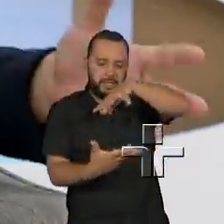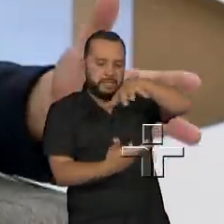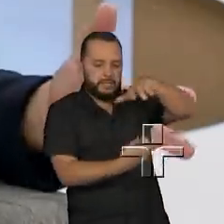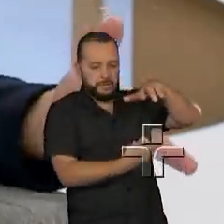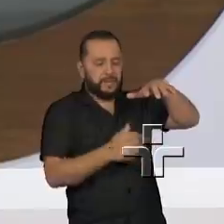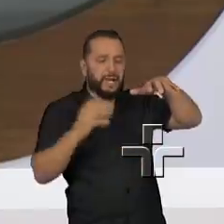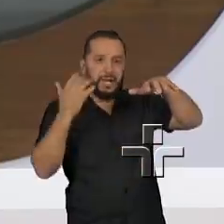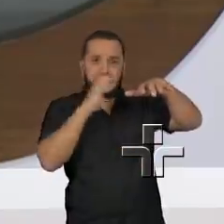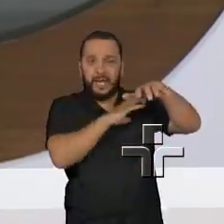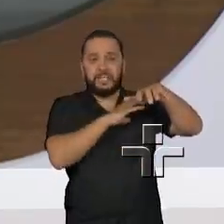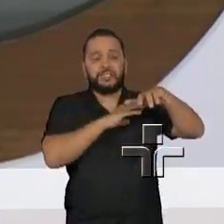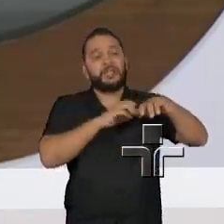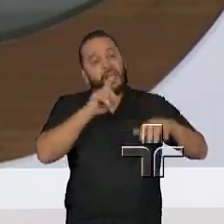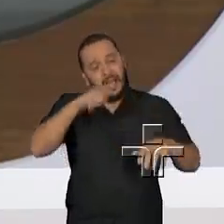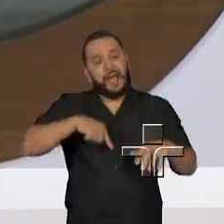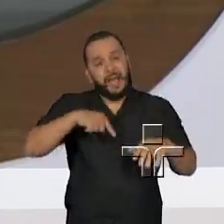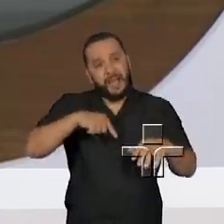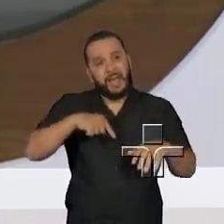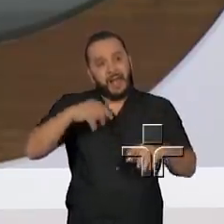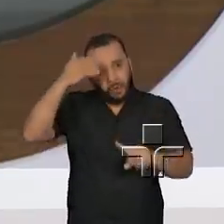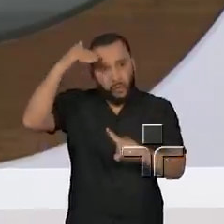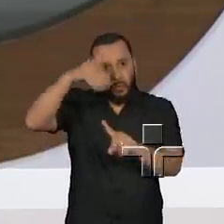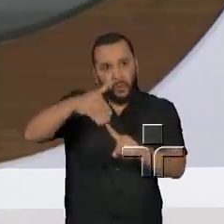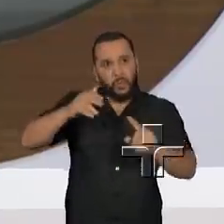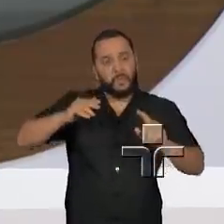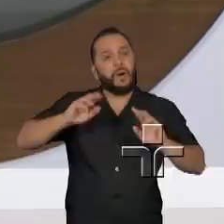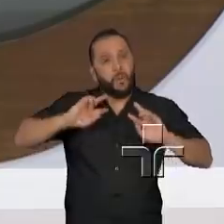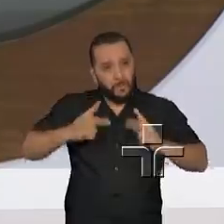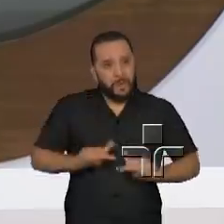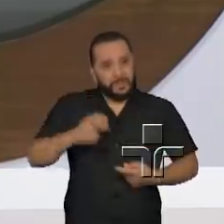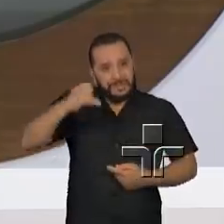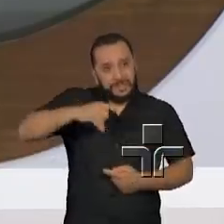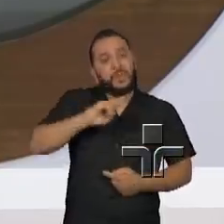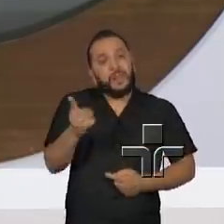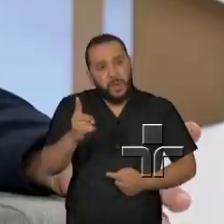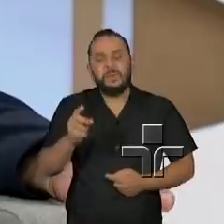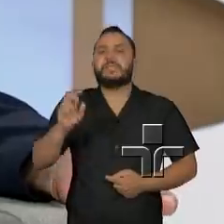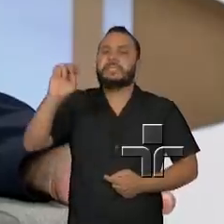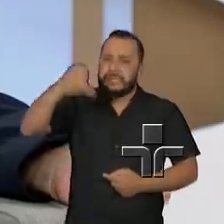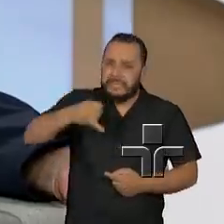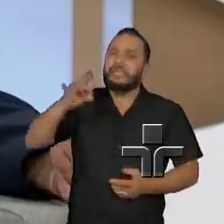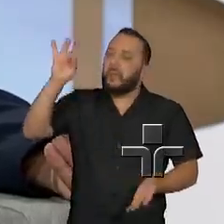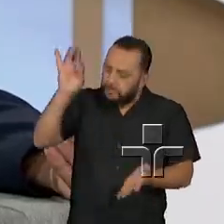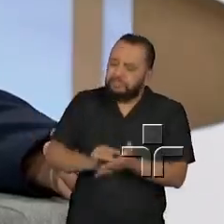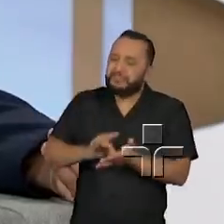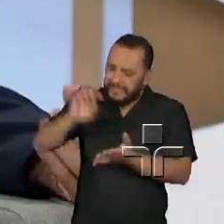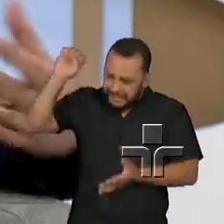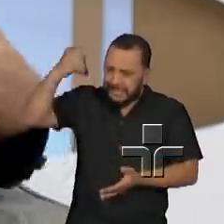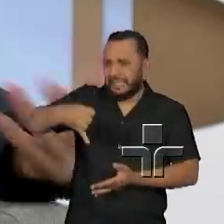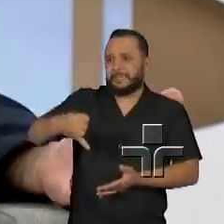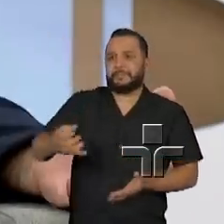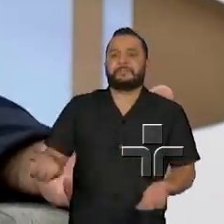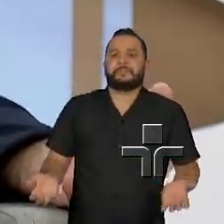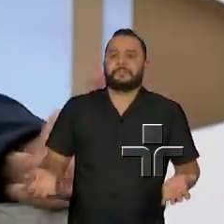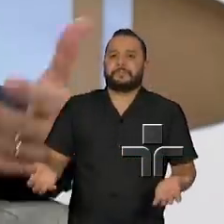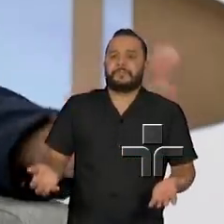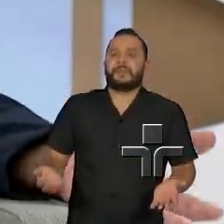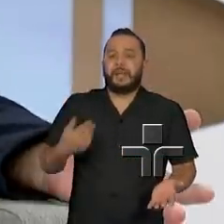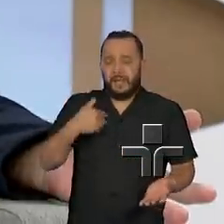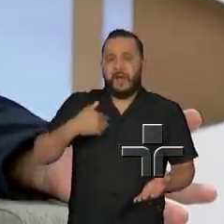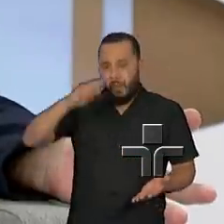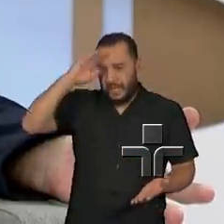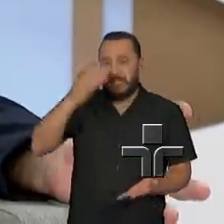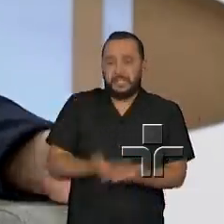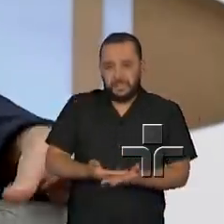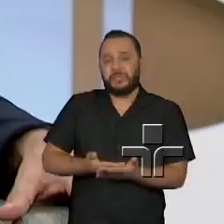ele está dado. Foi uma luta para poder fazer o governo admitir lá fora. Não, o que eu estou querendo dizer é o seguinte, eu acredito que é antropogênico, a ciência